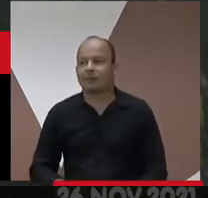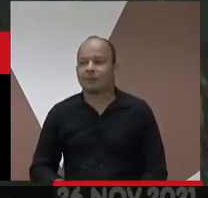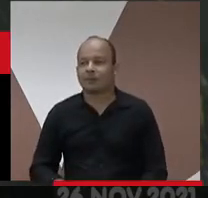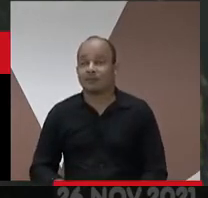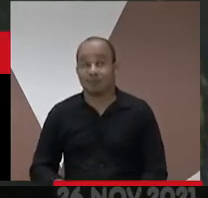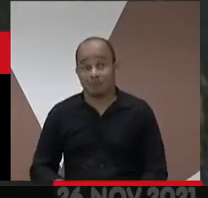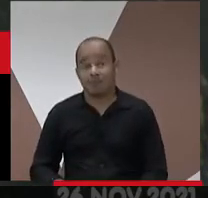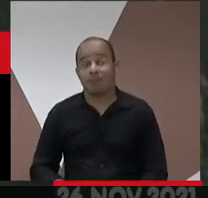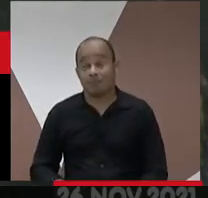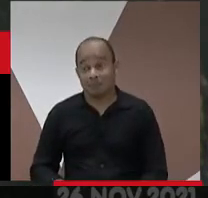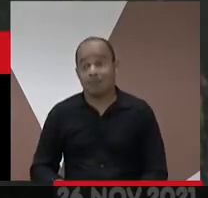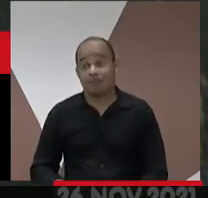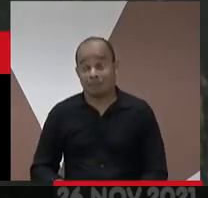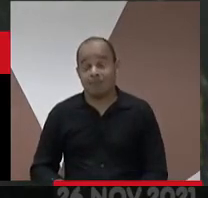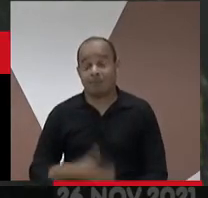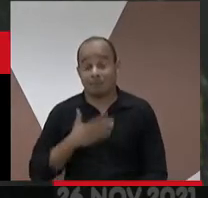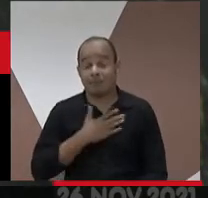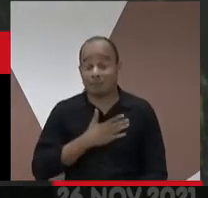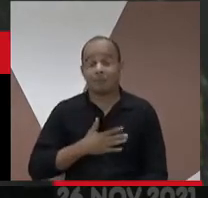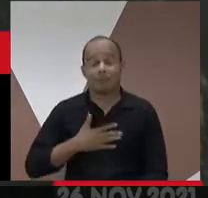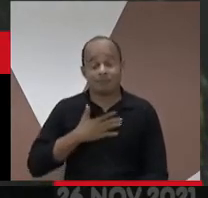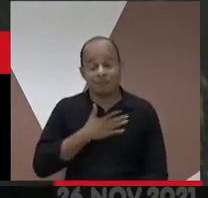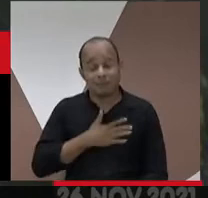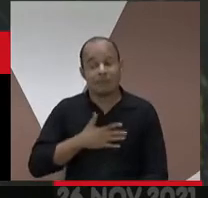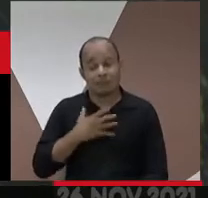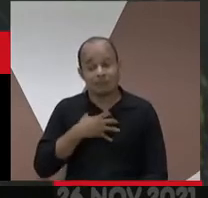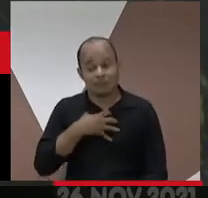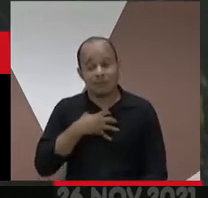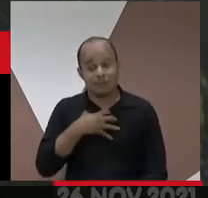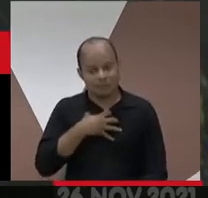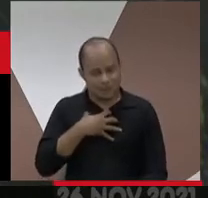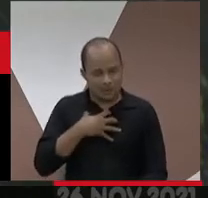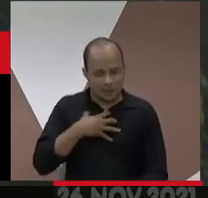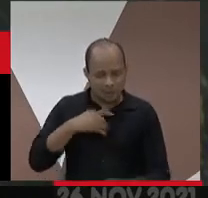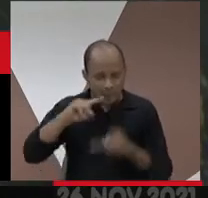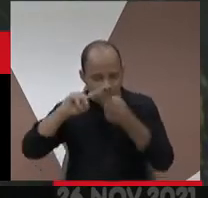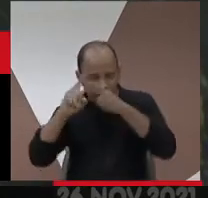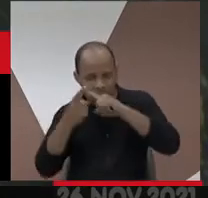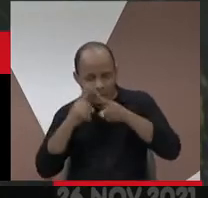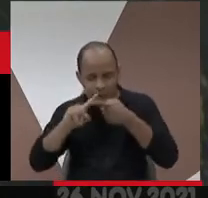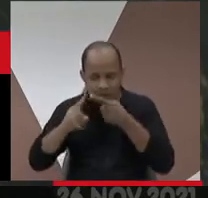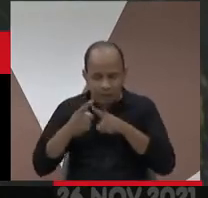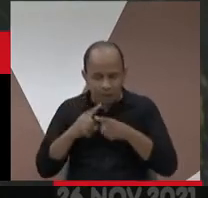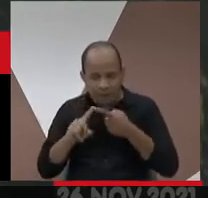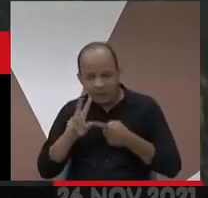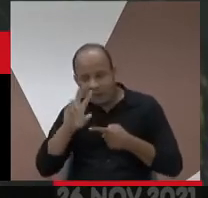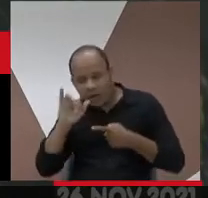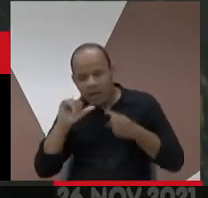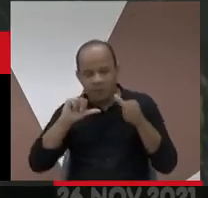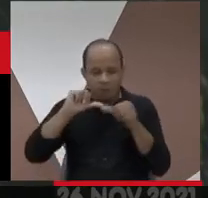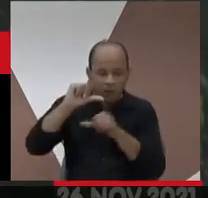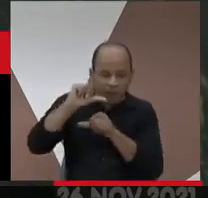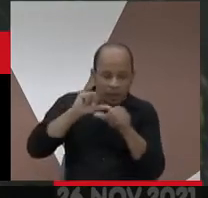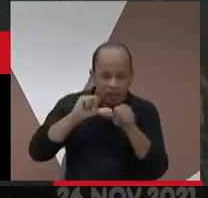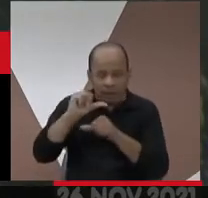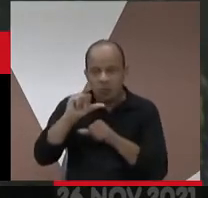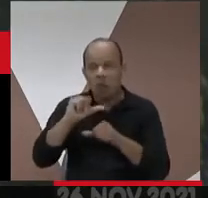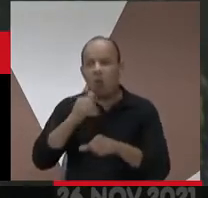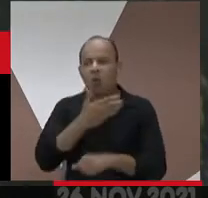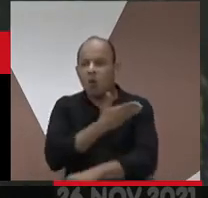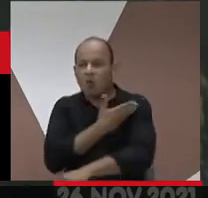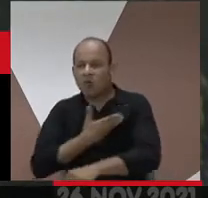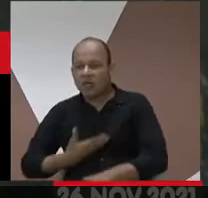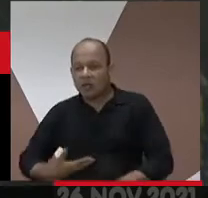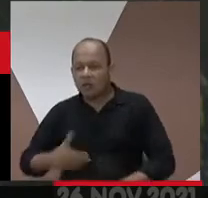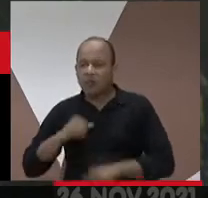sentido que cada um tem mudado. À medida que vai conversando e que vão tendo audiência, as pessoas vão mudando. O governo mudou, o Medioli já mudou